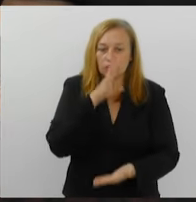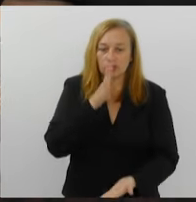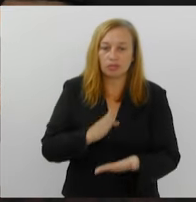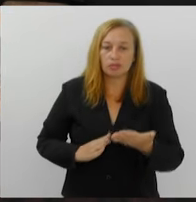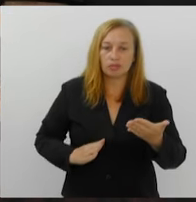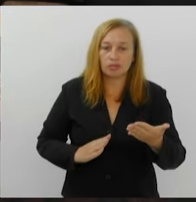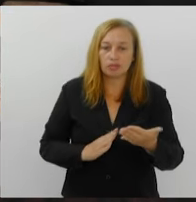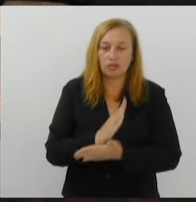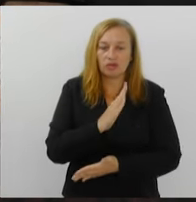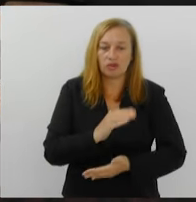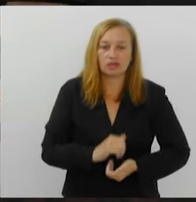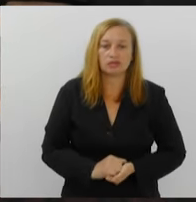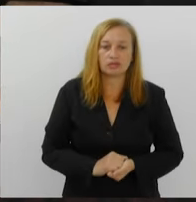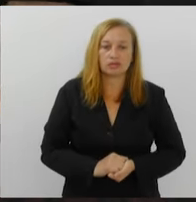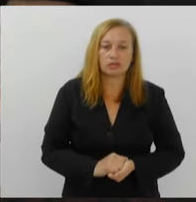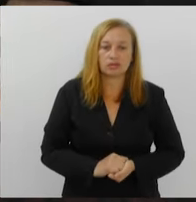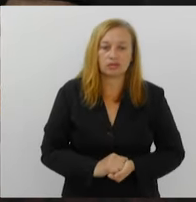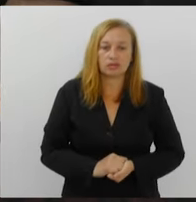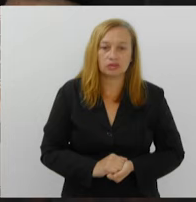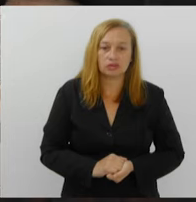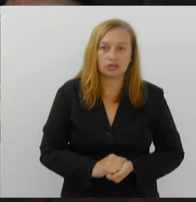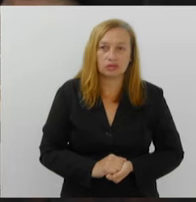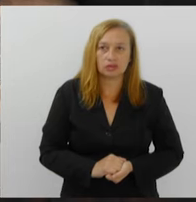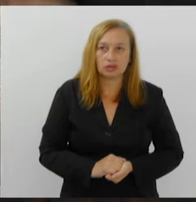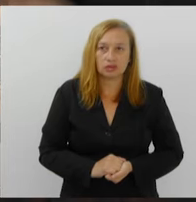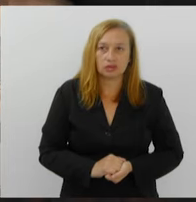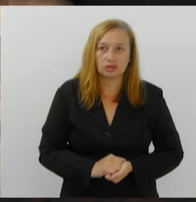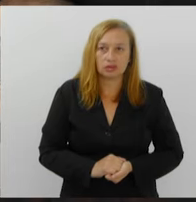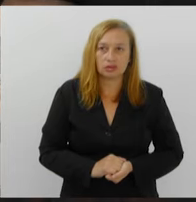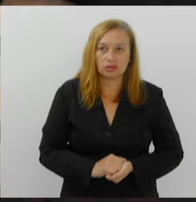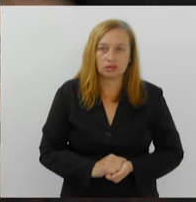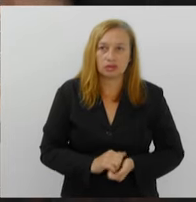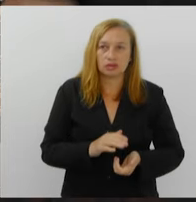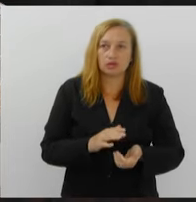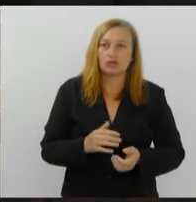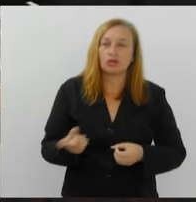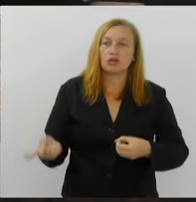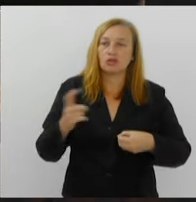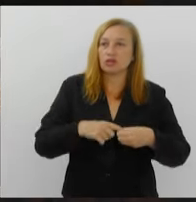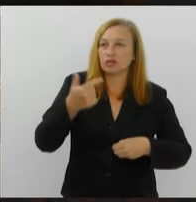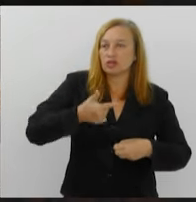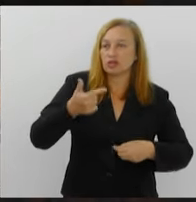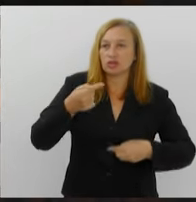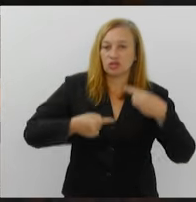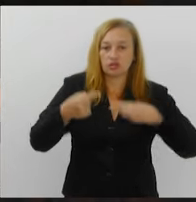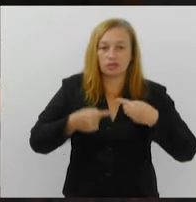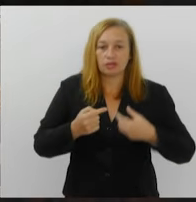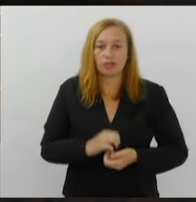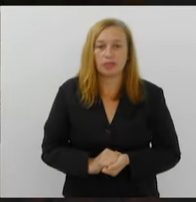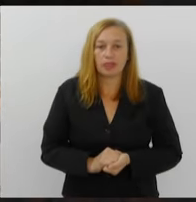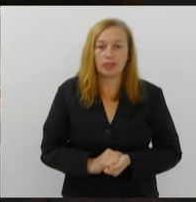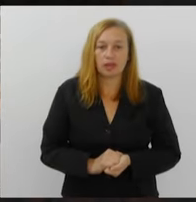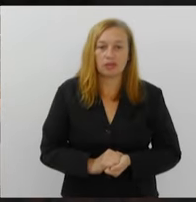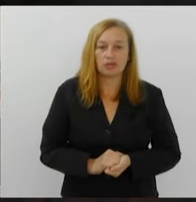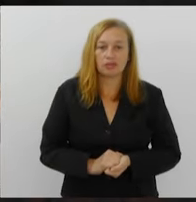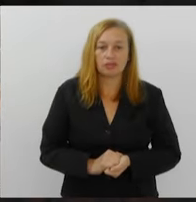estão. Aprovado. Vai a redação do vencido para a segunda discussão.